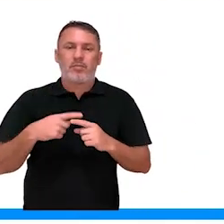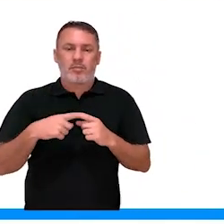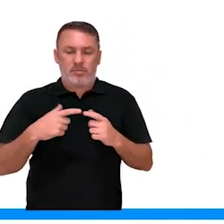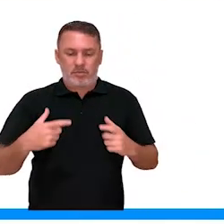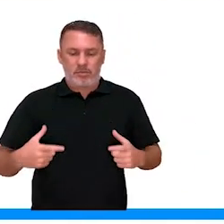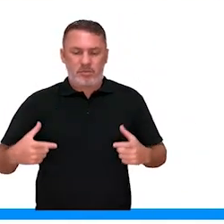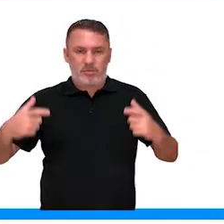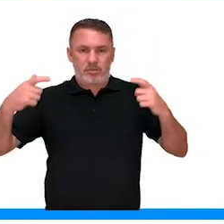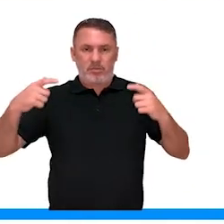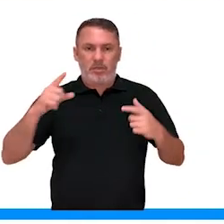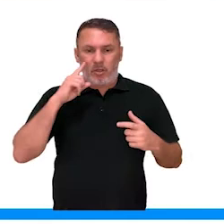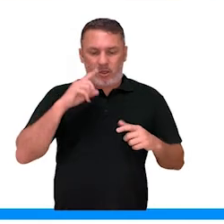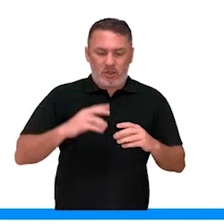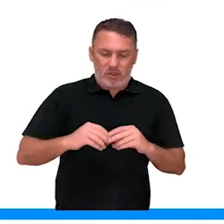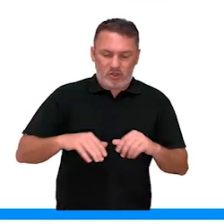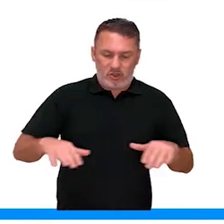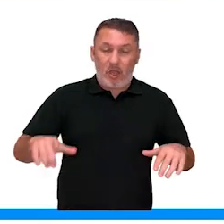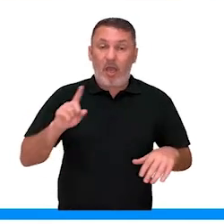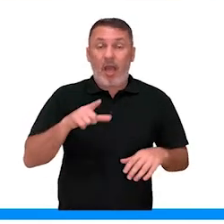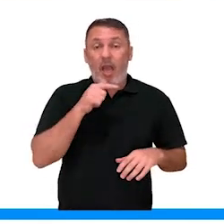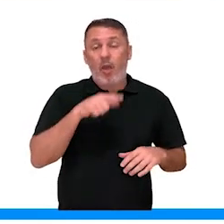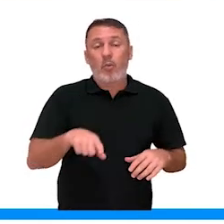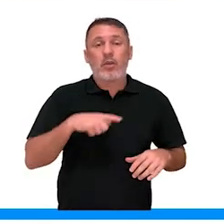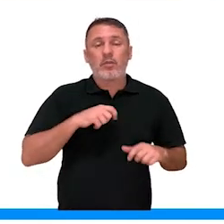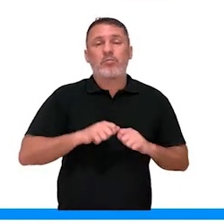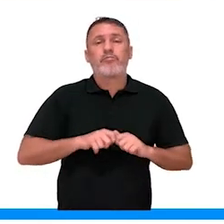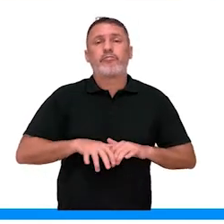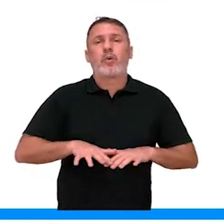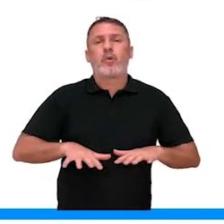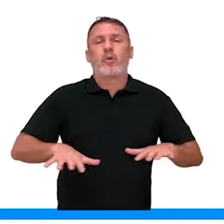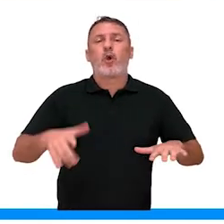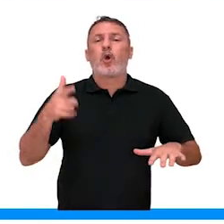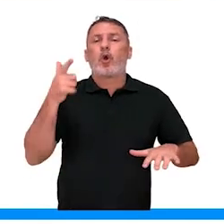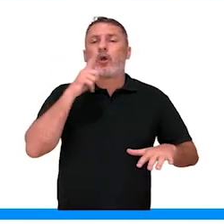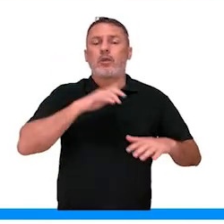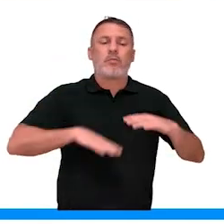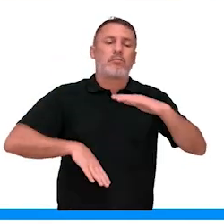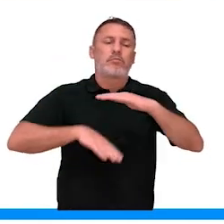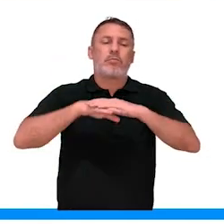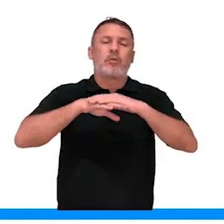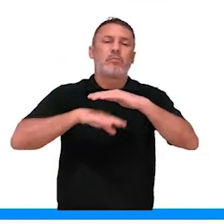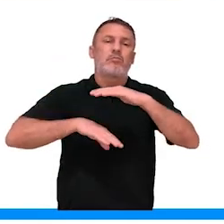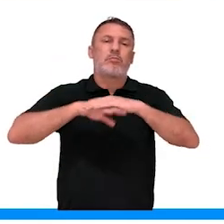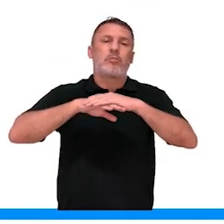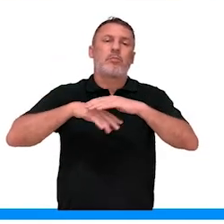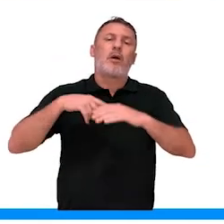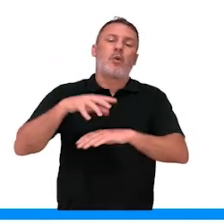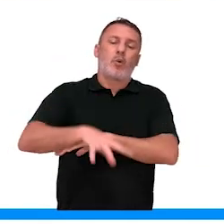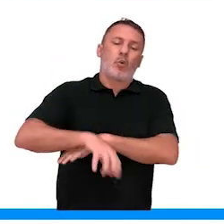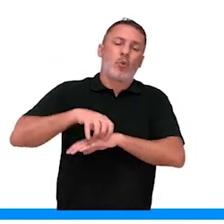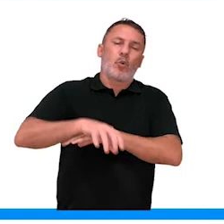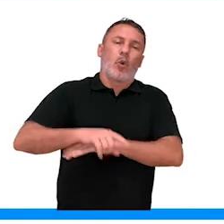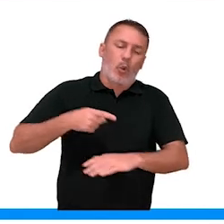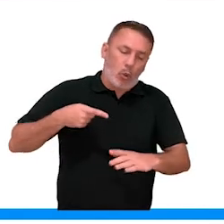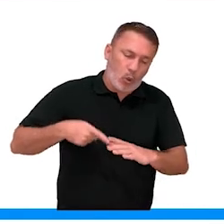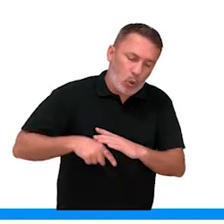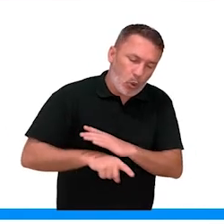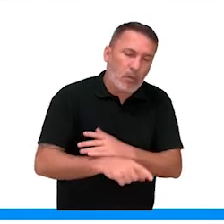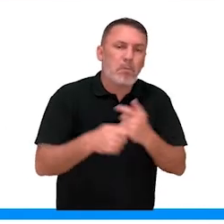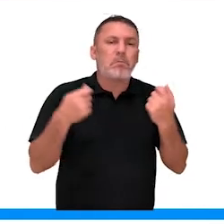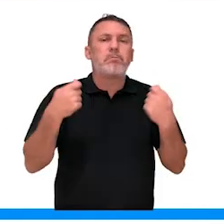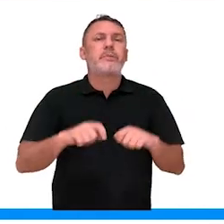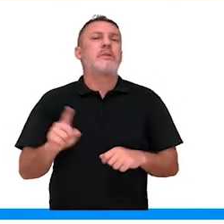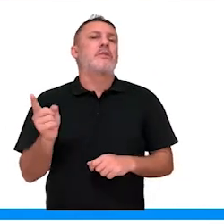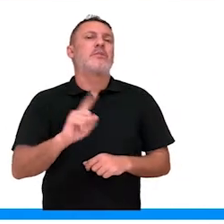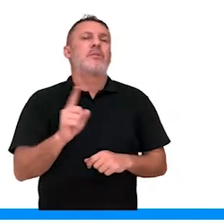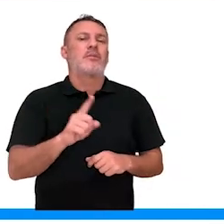dos vasos, que nesse caso são do xilema, e facilite então a entrada e a passagem dela por esses